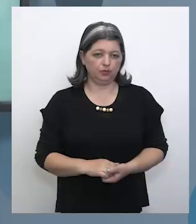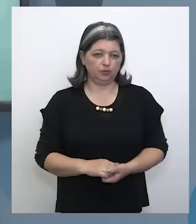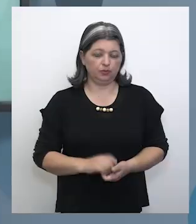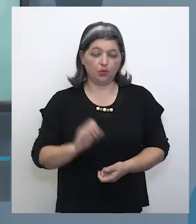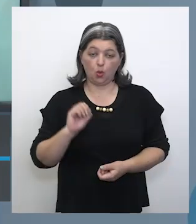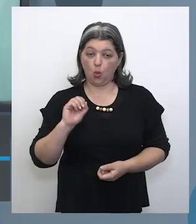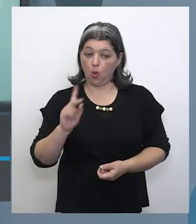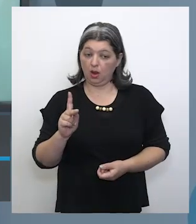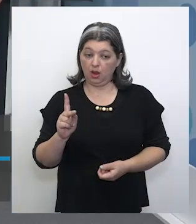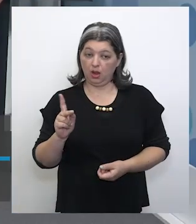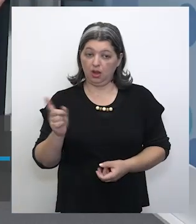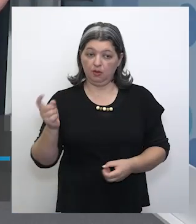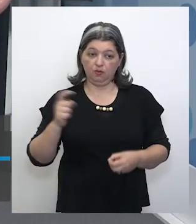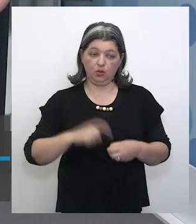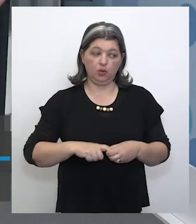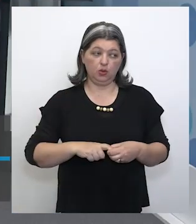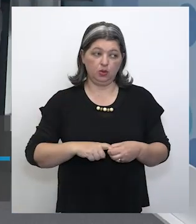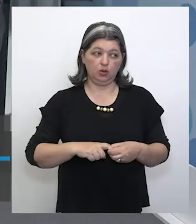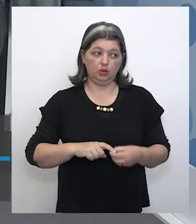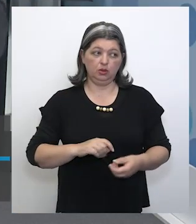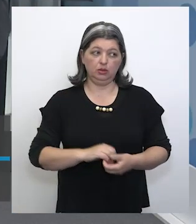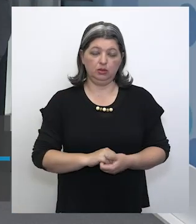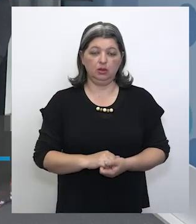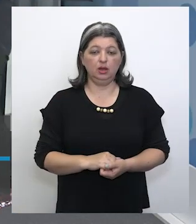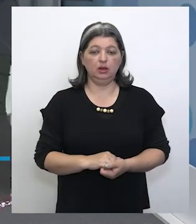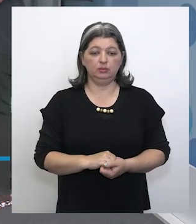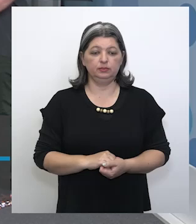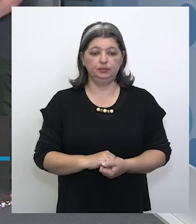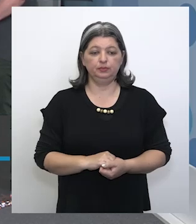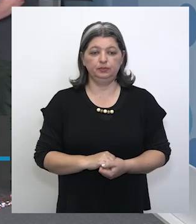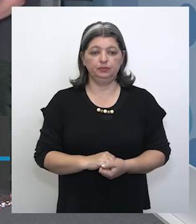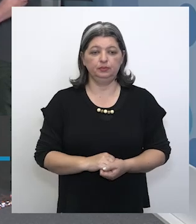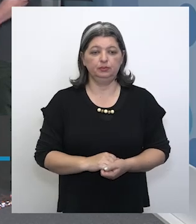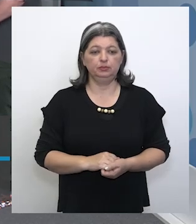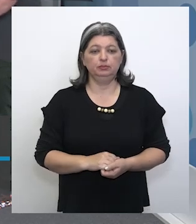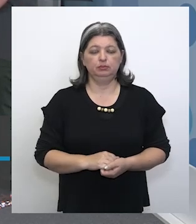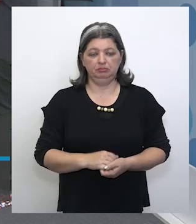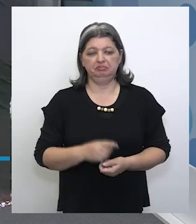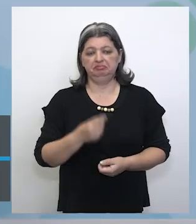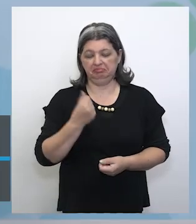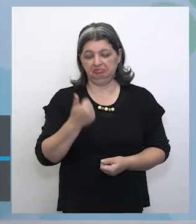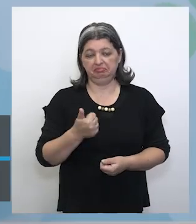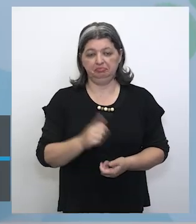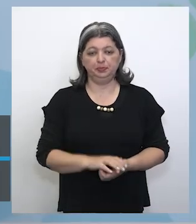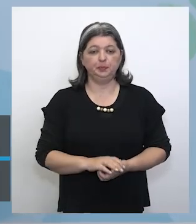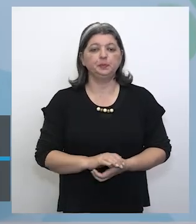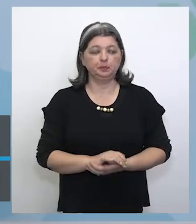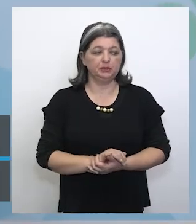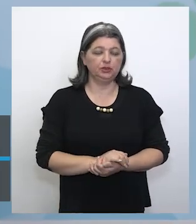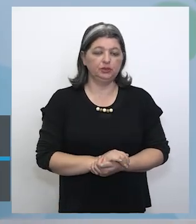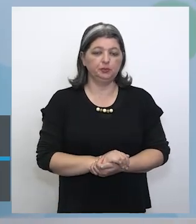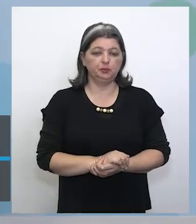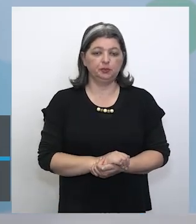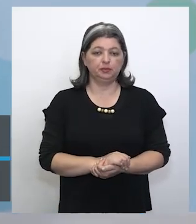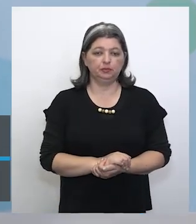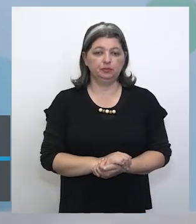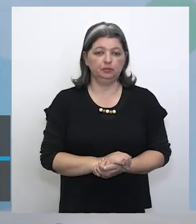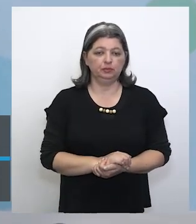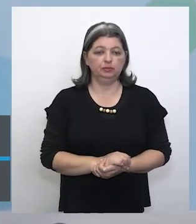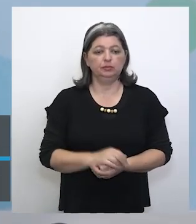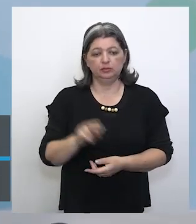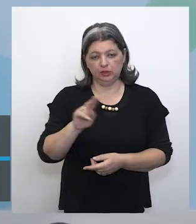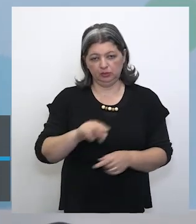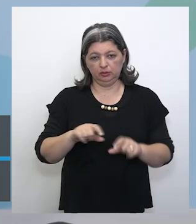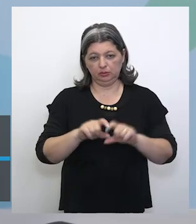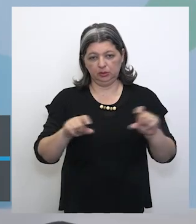Ok, Erika, you're back. O que apareceu aí? Unanimidade aqui, viu? More. Legal. Junto com o efficiently que vem